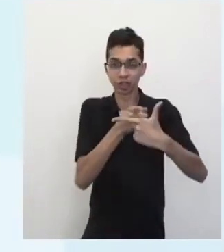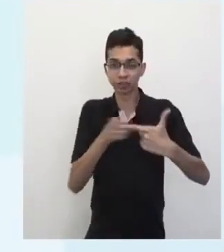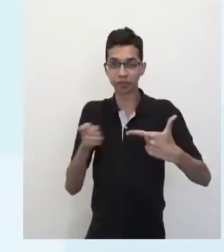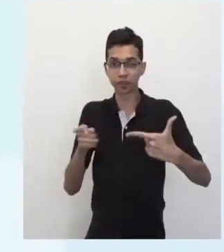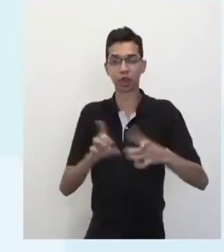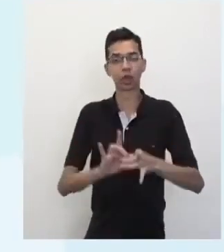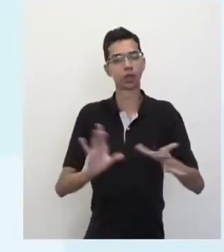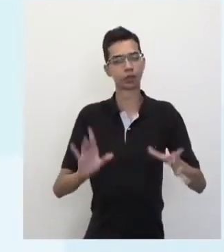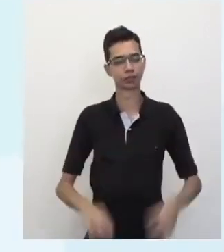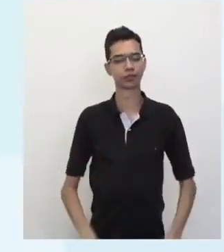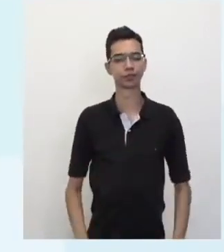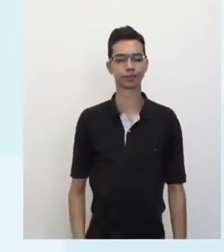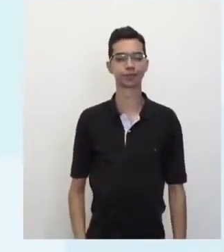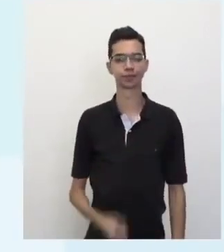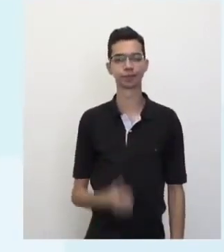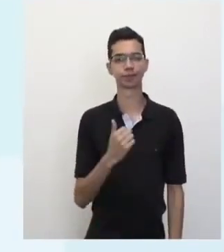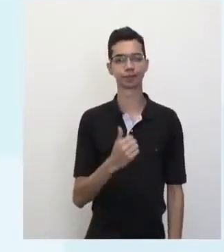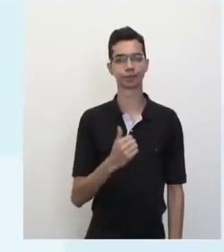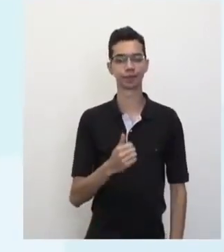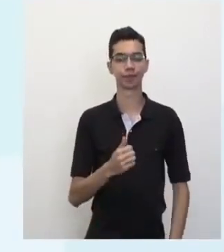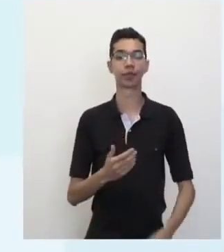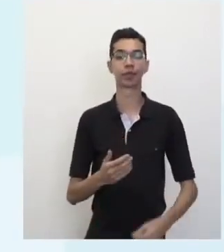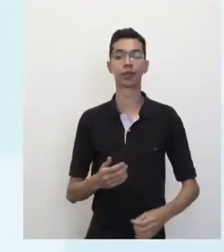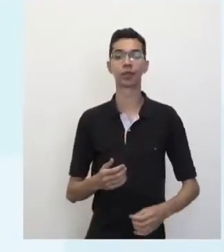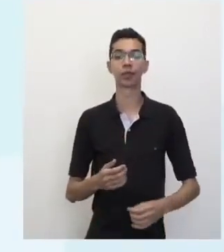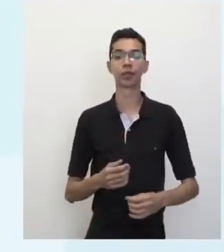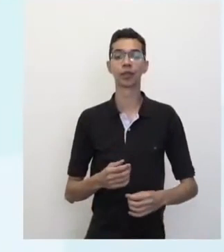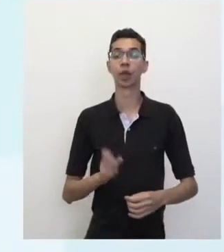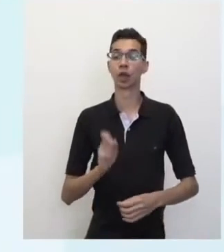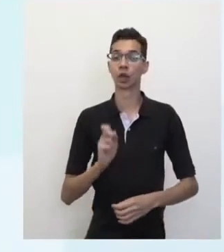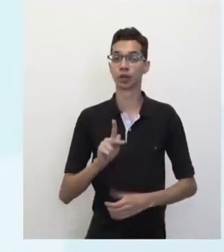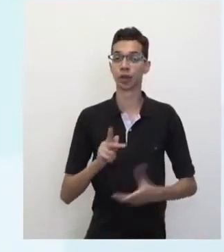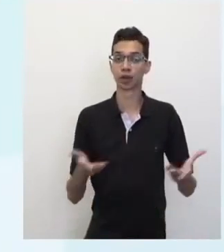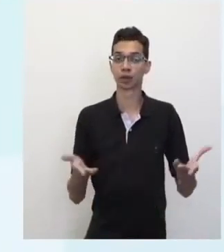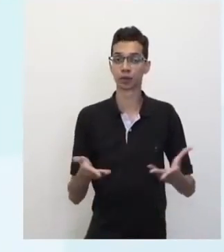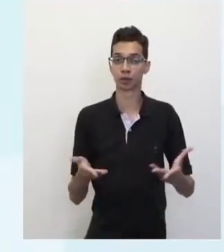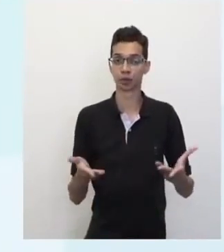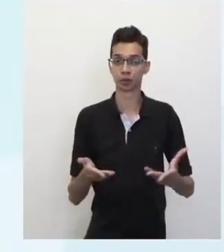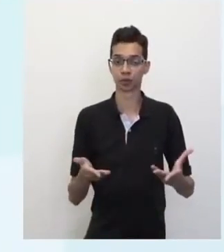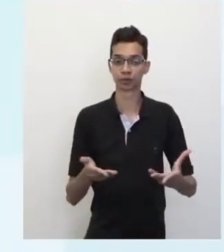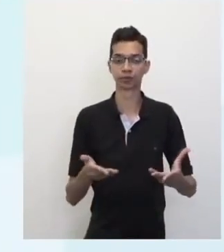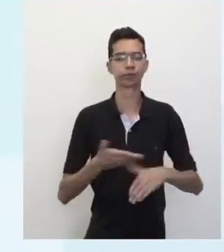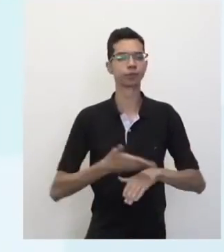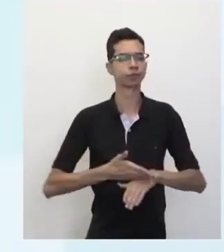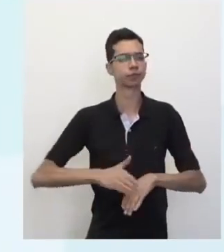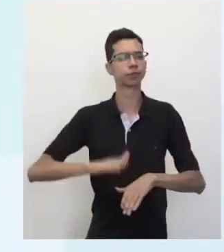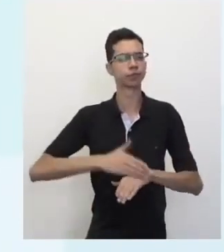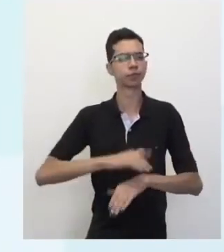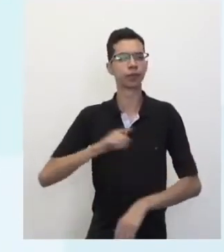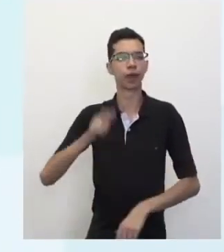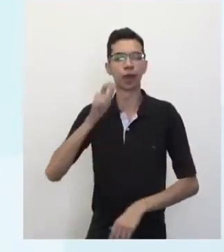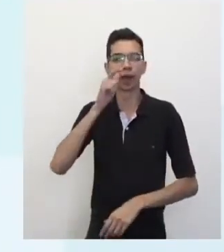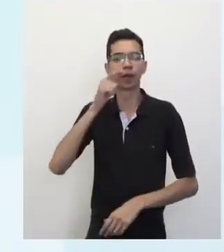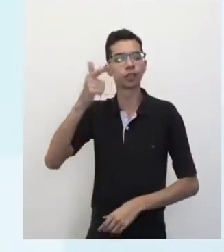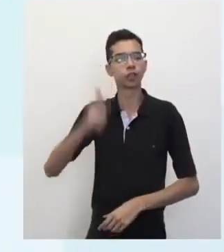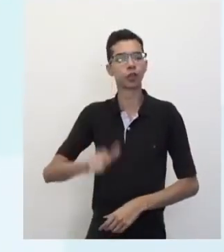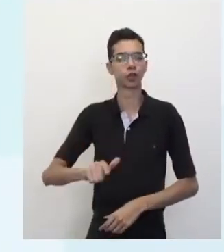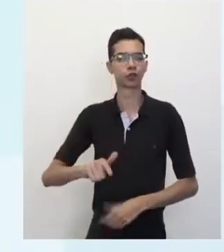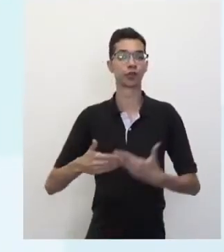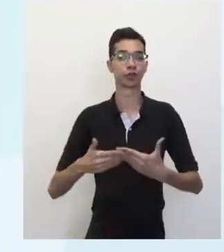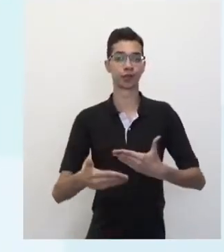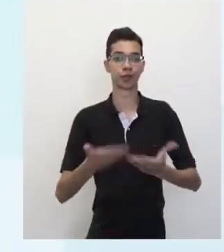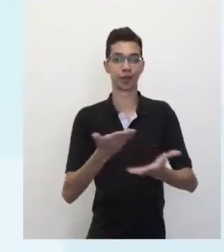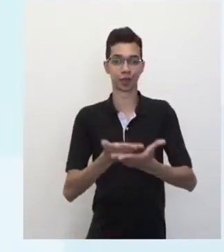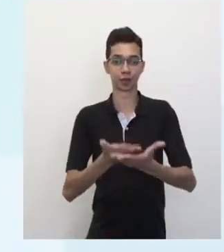dízima periódica aí, tá certo? Bom, esse é um treino, acho que vocês podem assistir de novo essa aula.